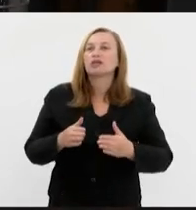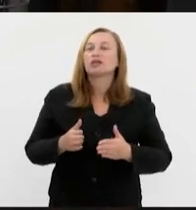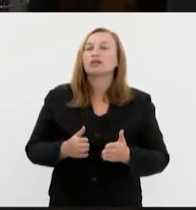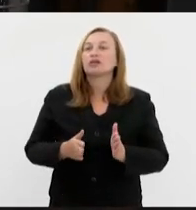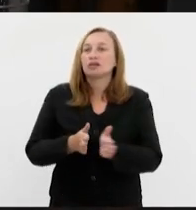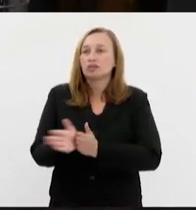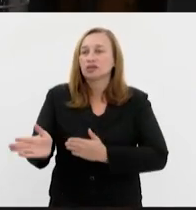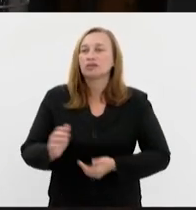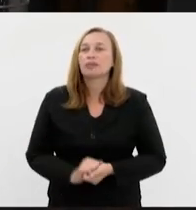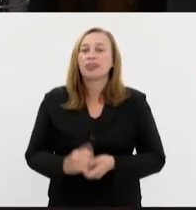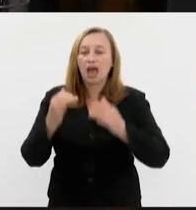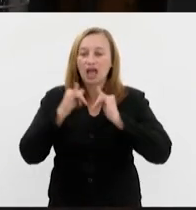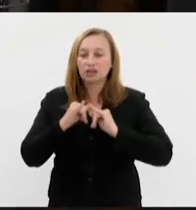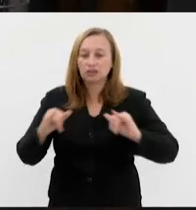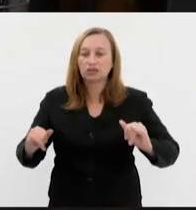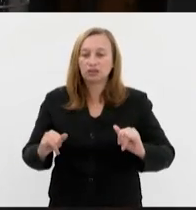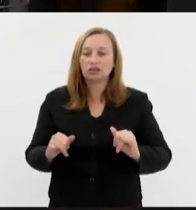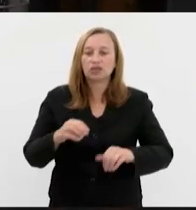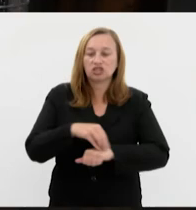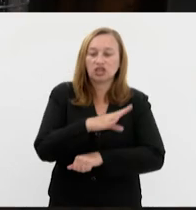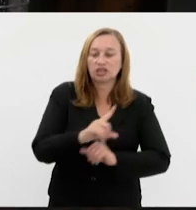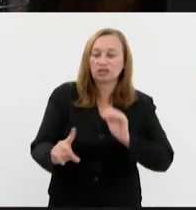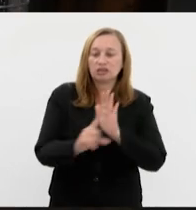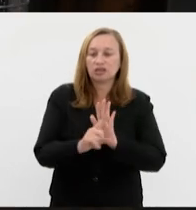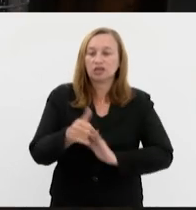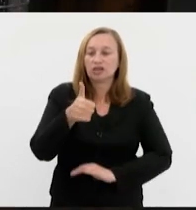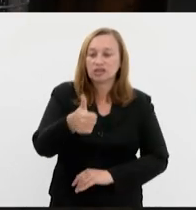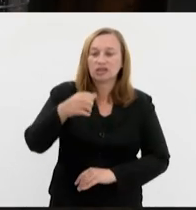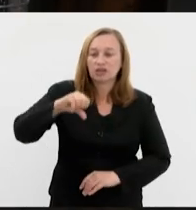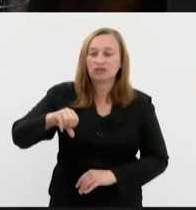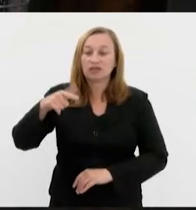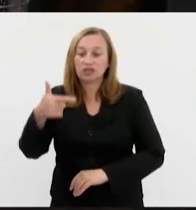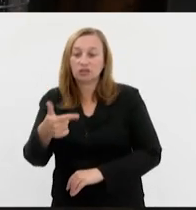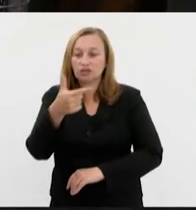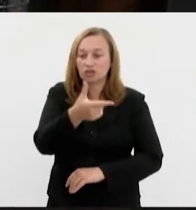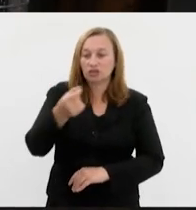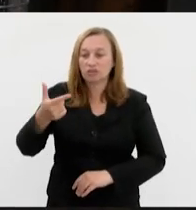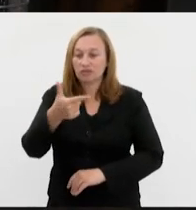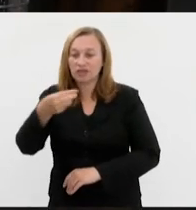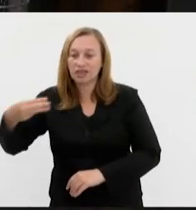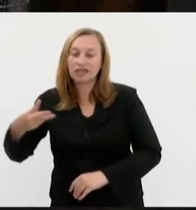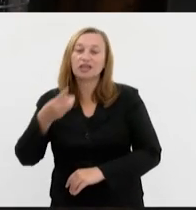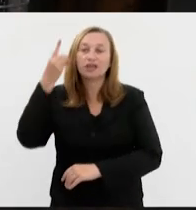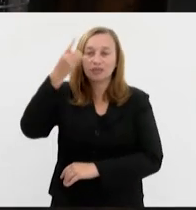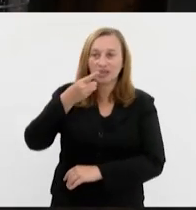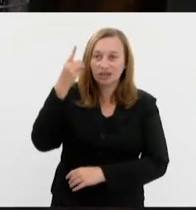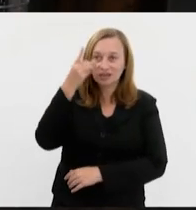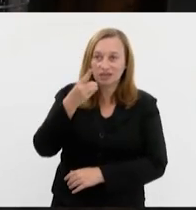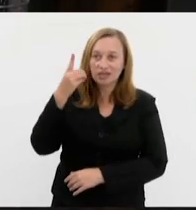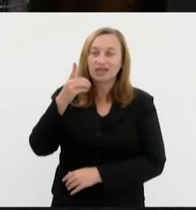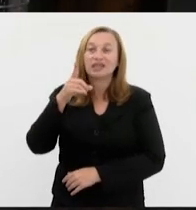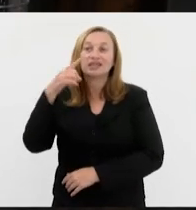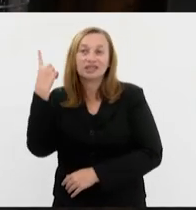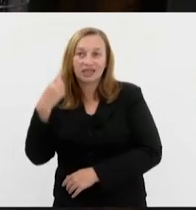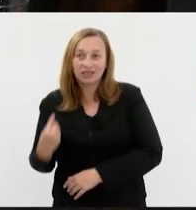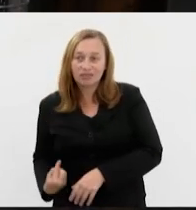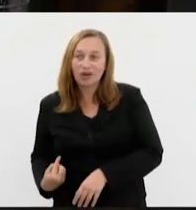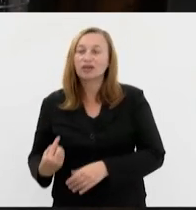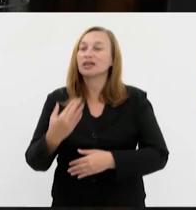publicação. Anuncio. Indicação legislativa número 192/2023, de autoria deputada Dani Balbi,